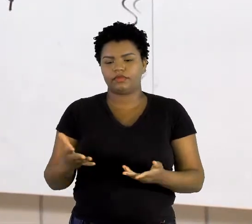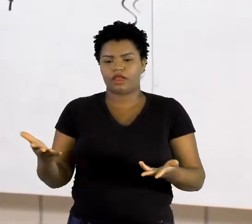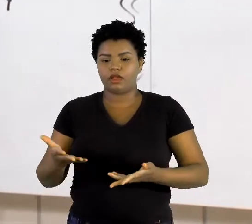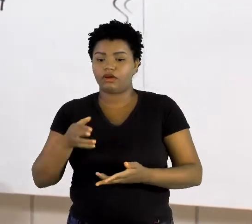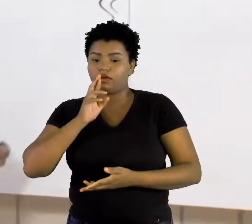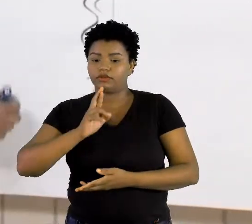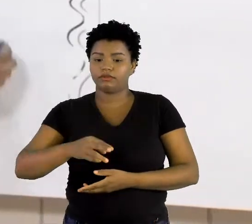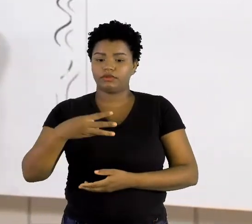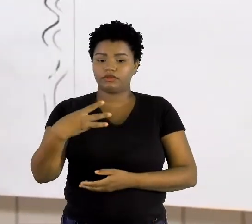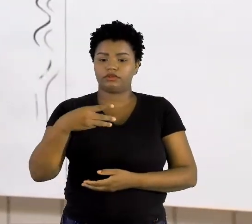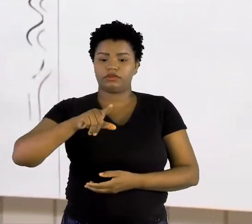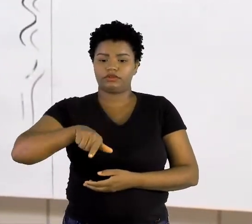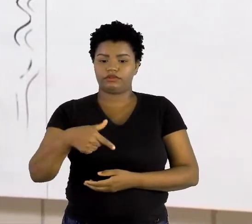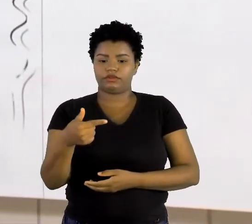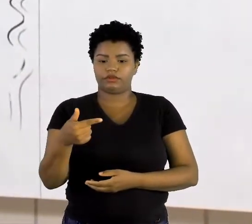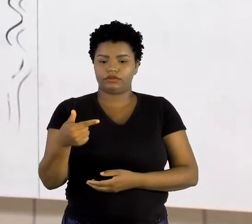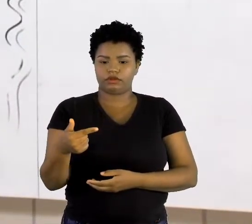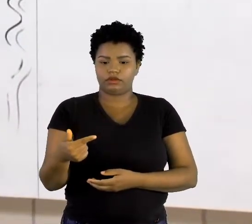Então, nós temos